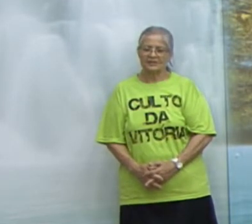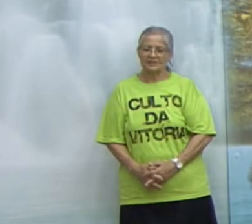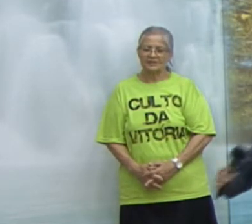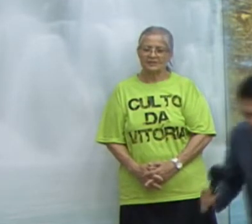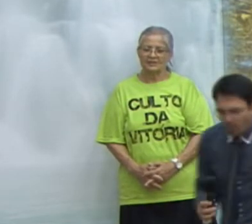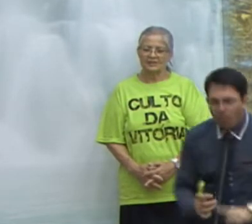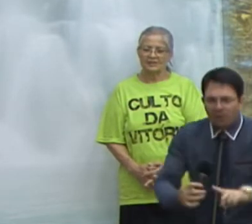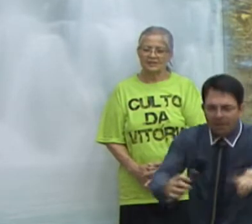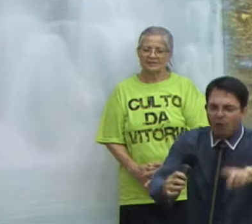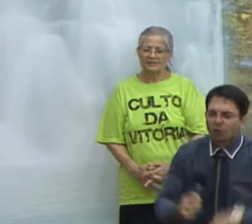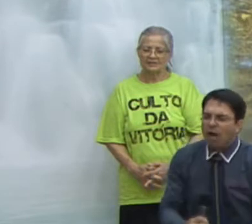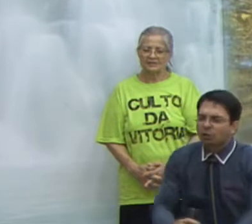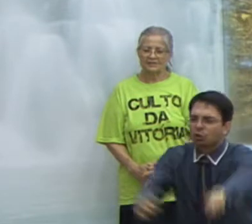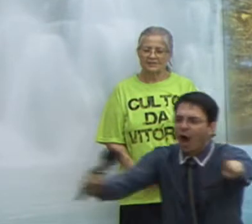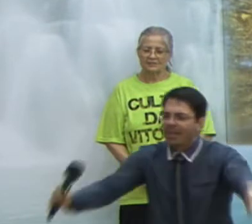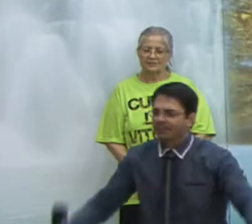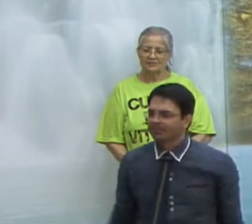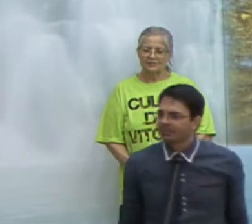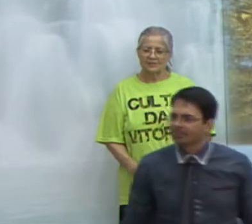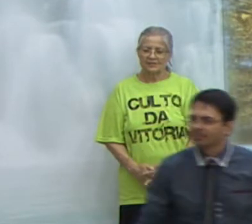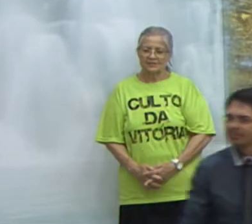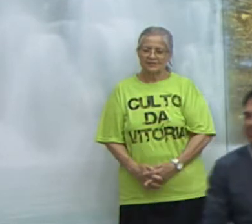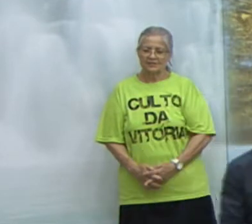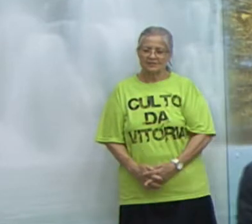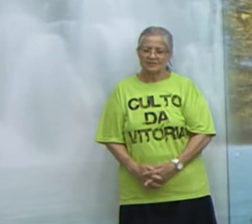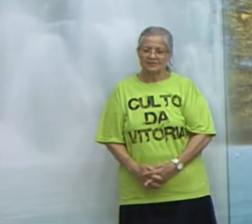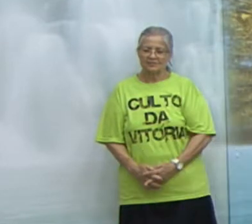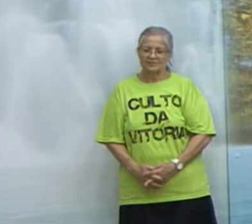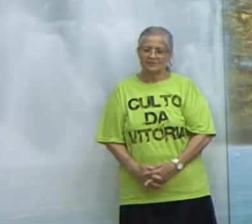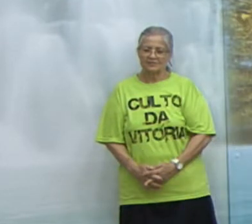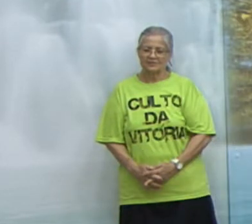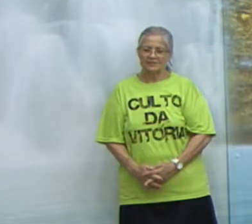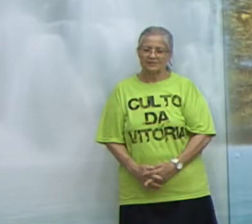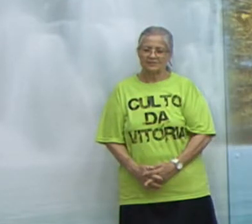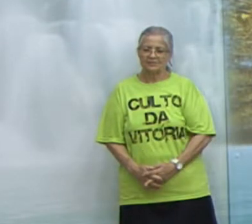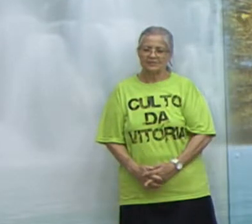Ah, quando o tempo muda, meus ossos doem.